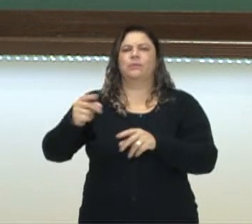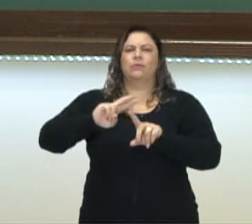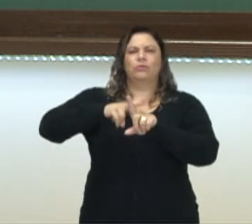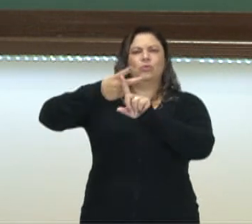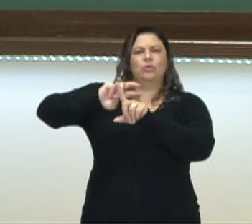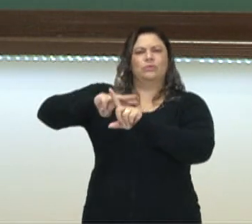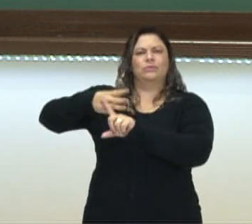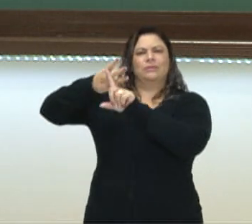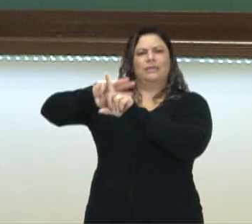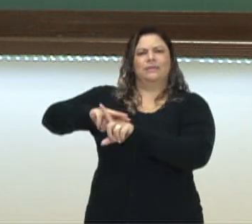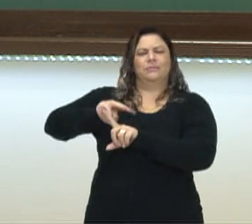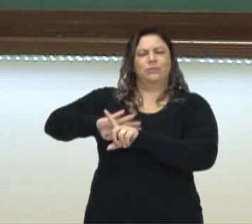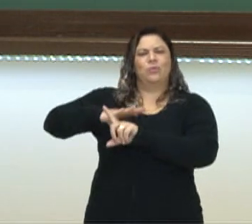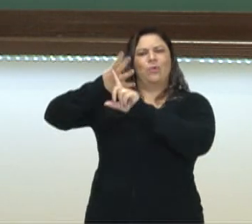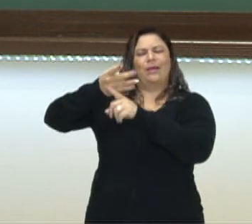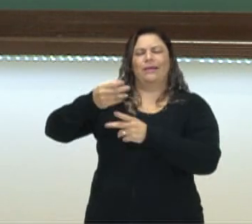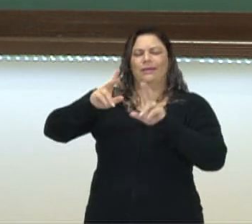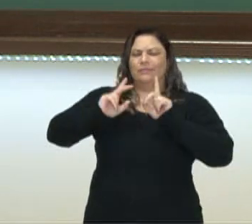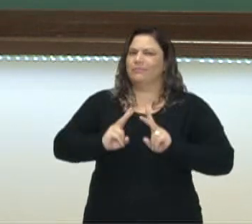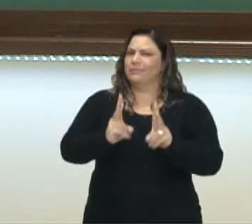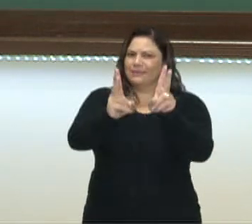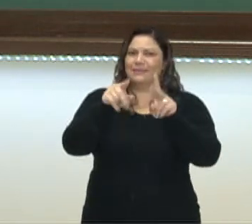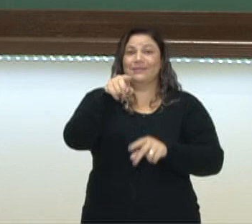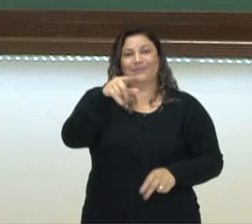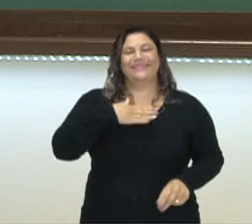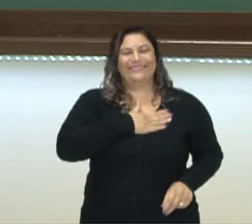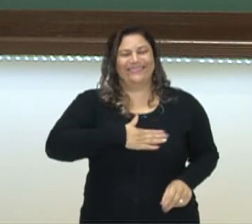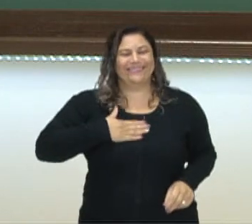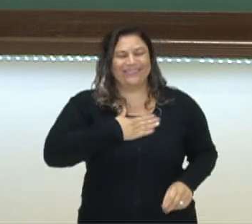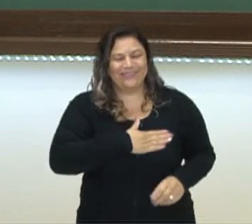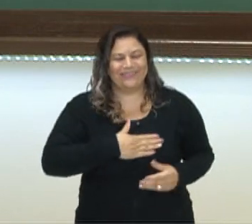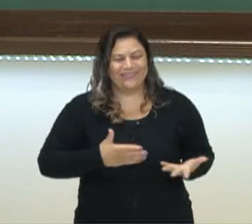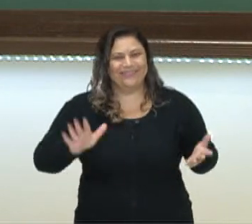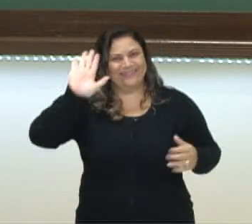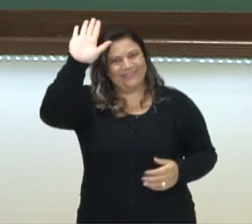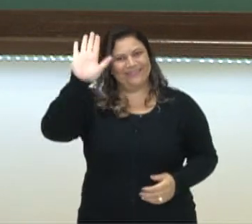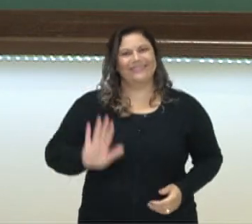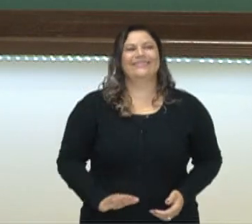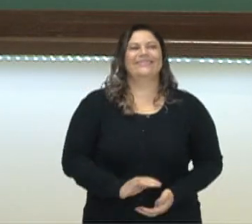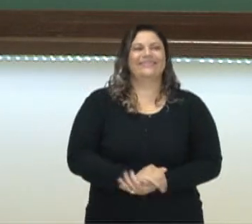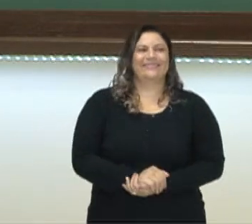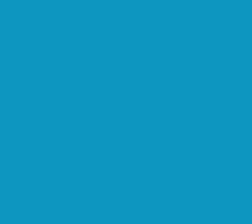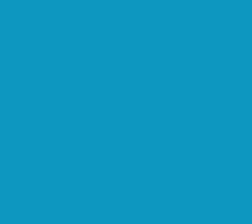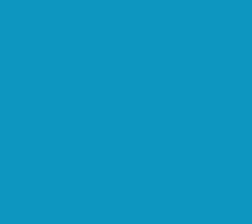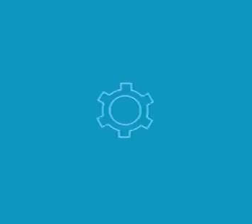triplo, quádruplo e assim por diante. Espero que vocês tenham gostado e até breve.